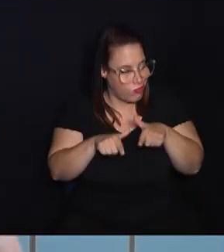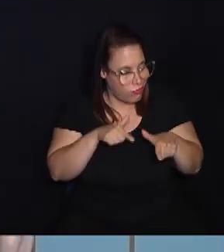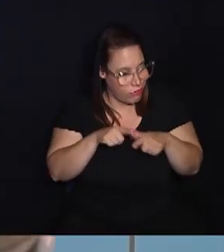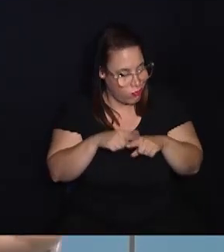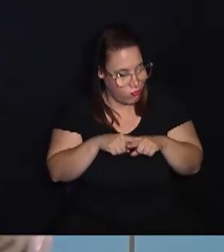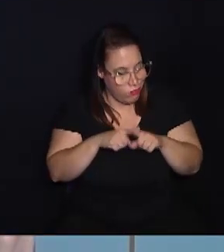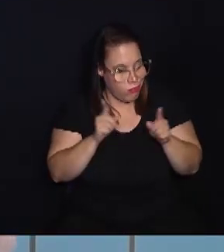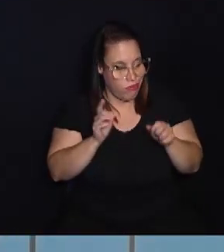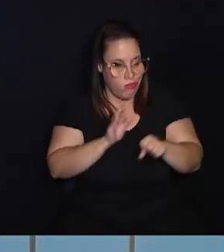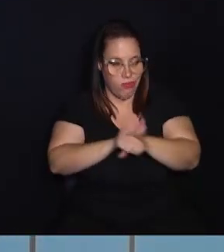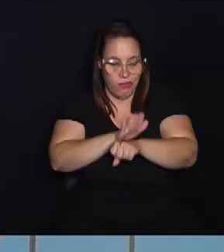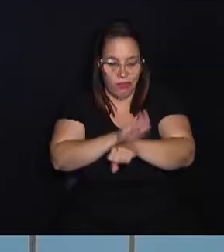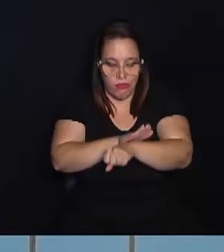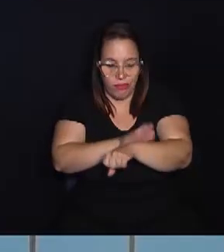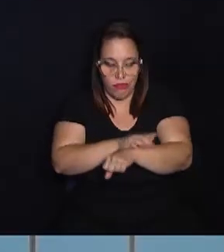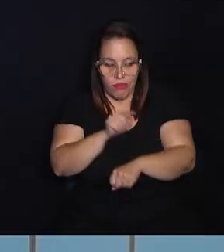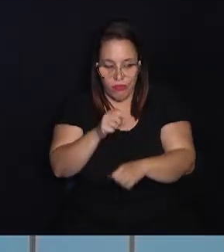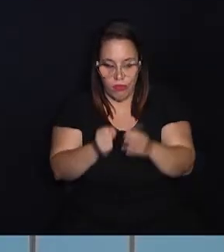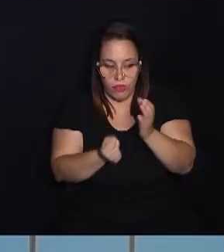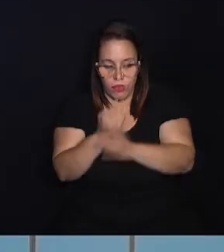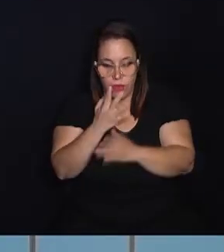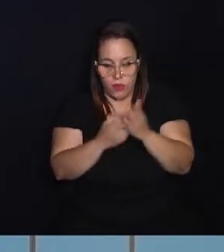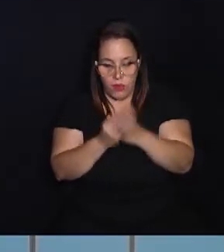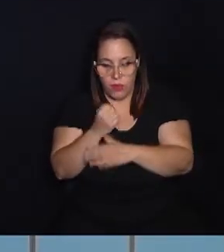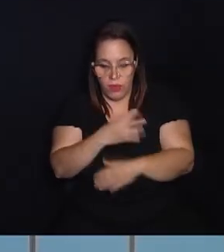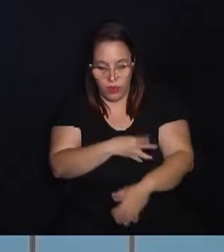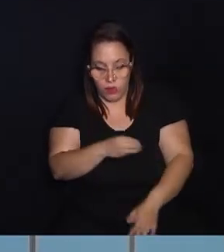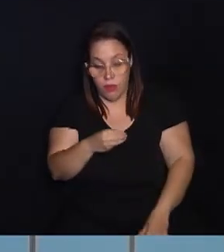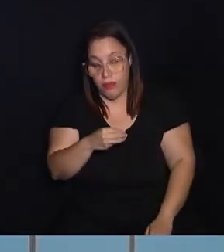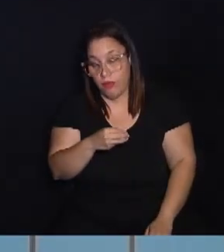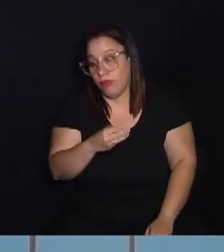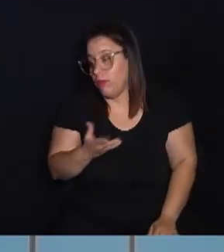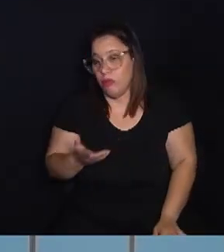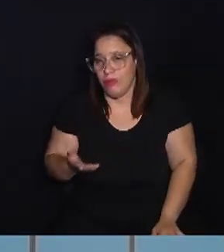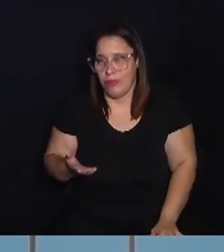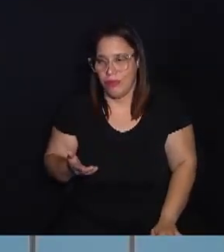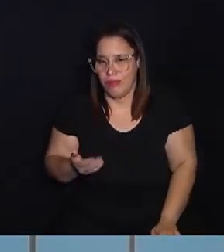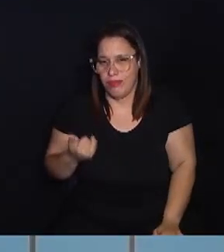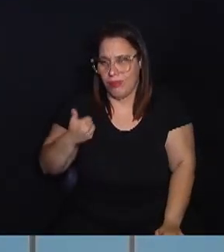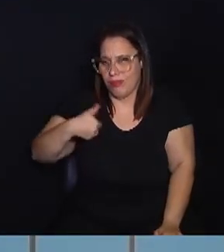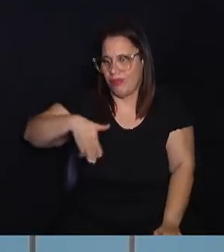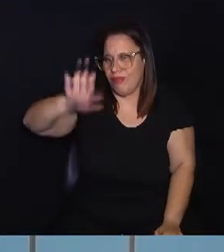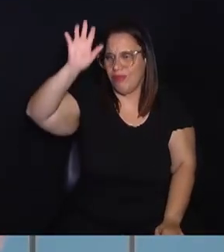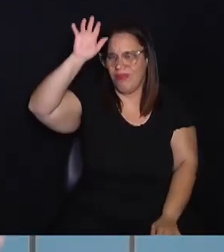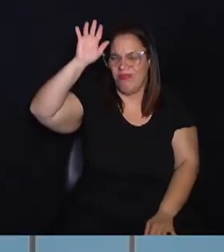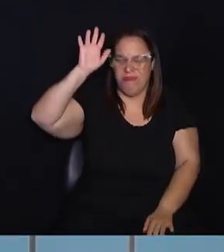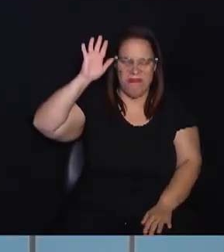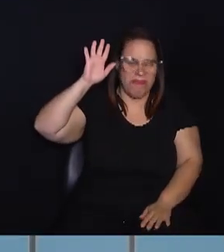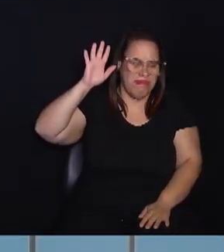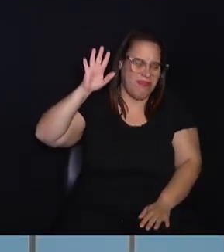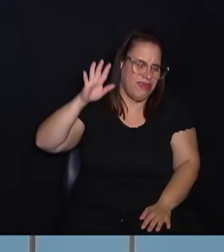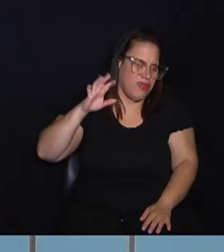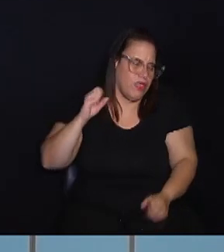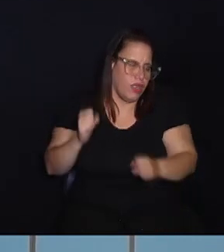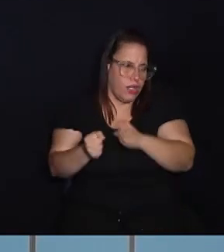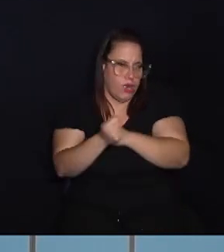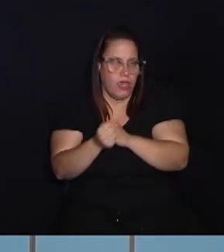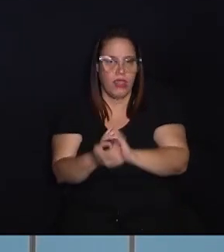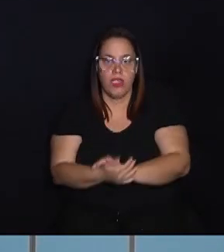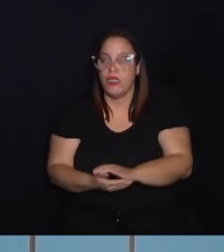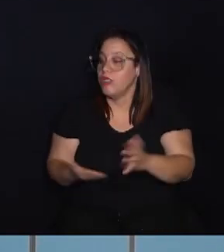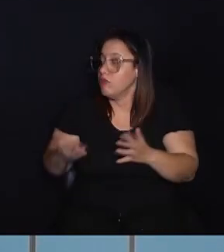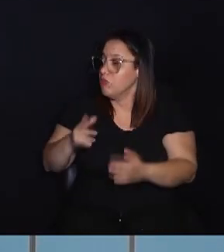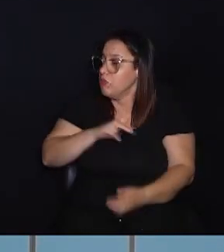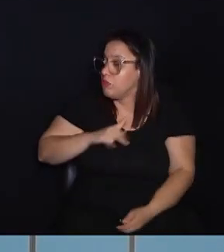ajuda muito a você criar os teus filhos de uma maneira que, cara, deixa eles irem, que eles mesmos vão se autoproteger. Agora,